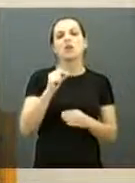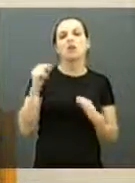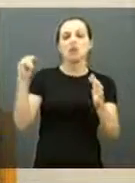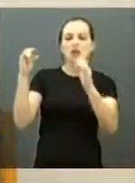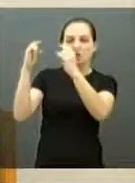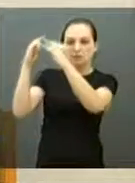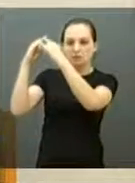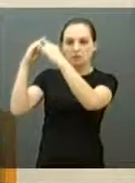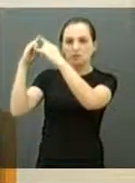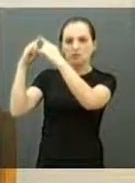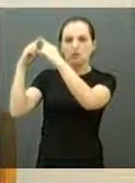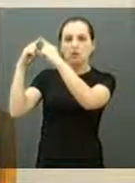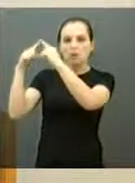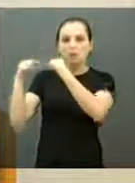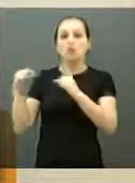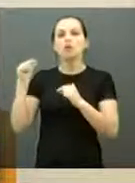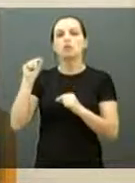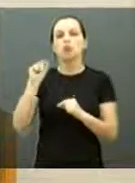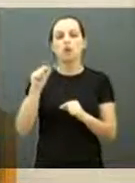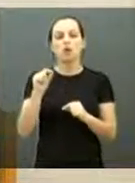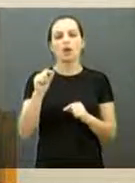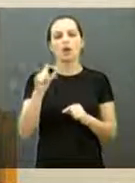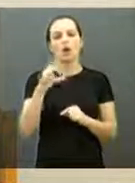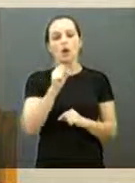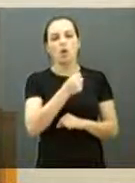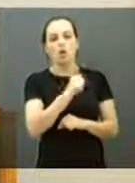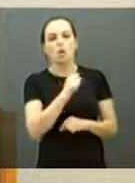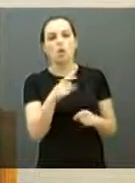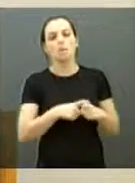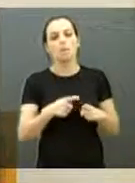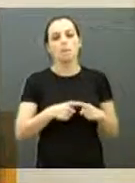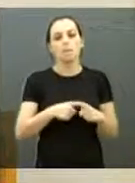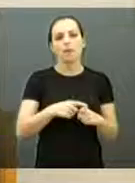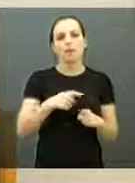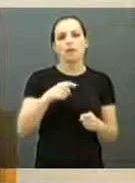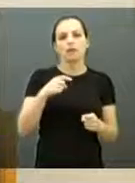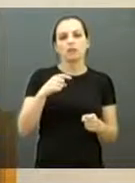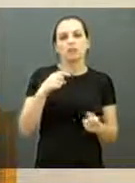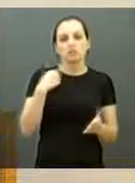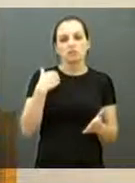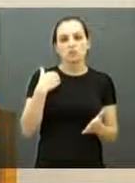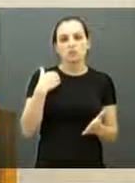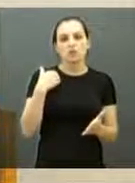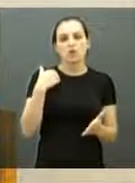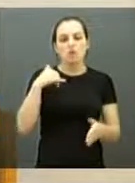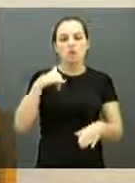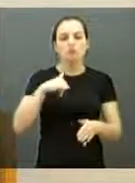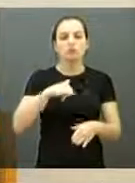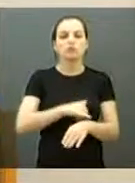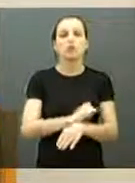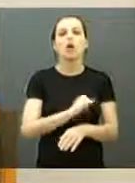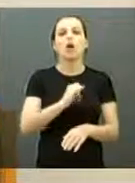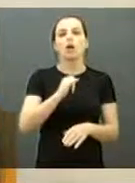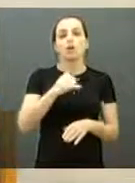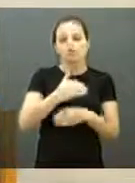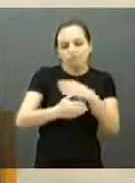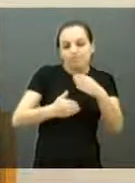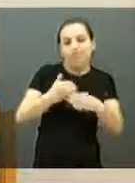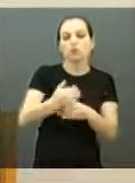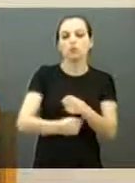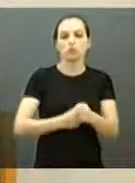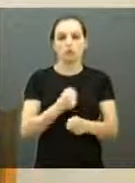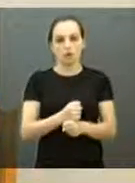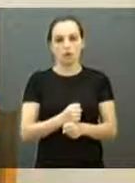Brasília, no dia do plantão, 8 médicos faltaram na passagem do ano. Porque foram fazer prova de